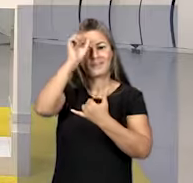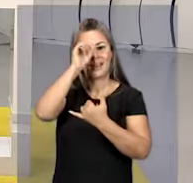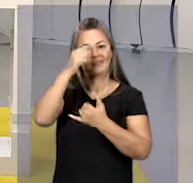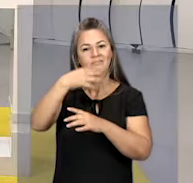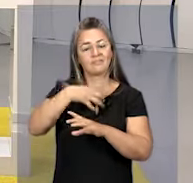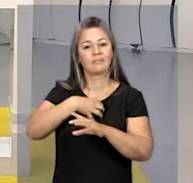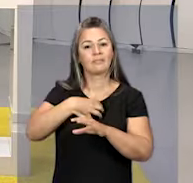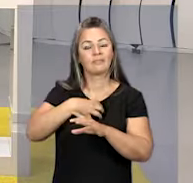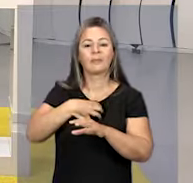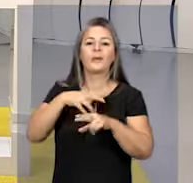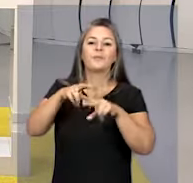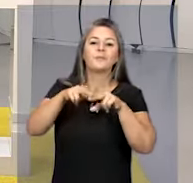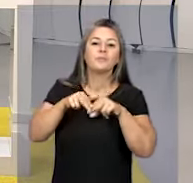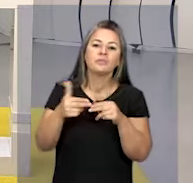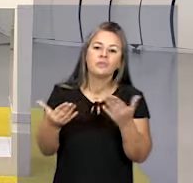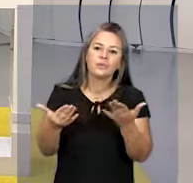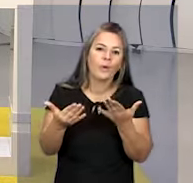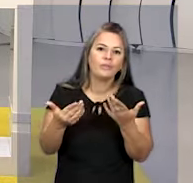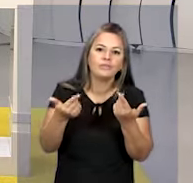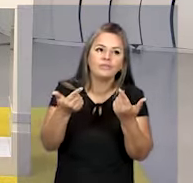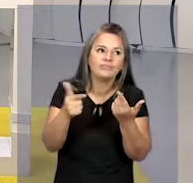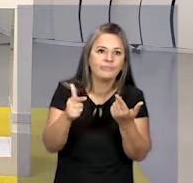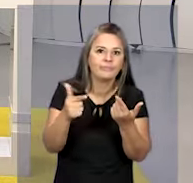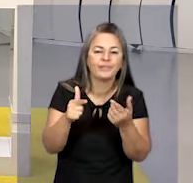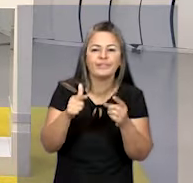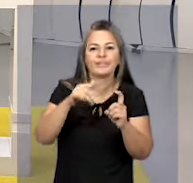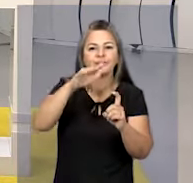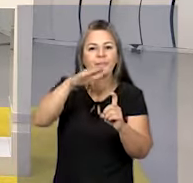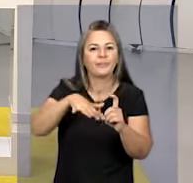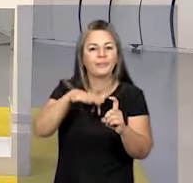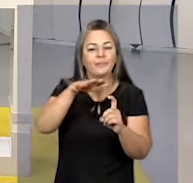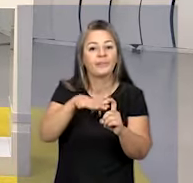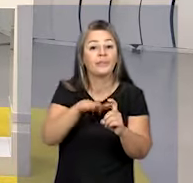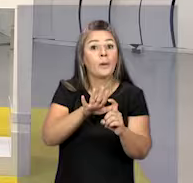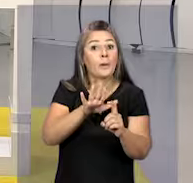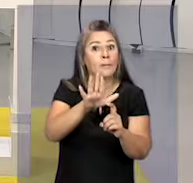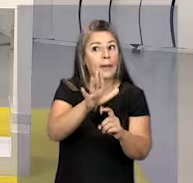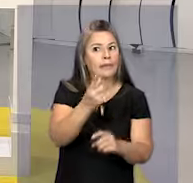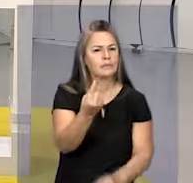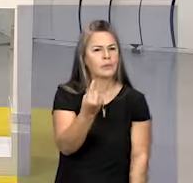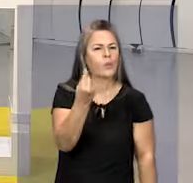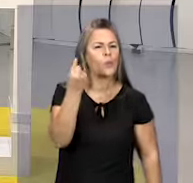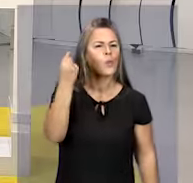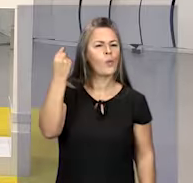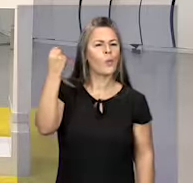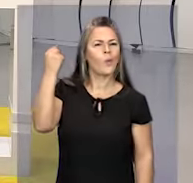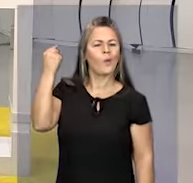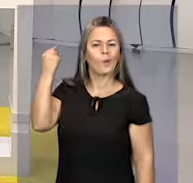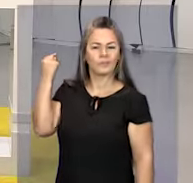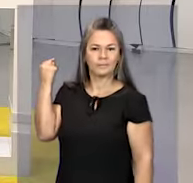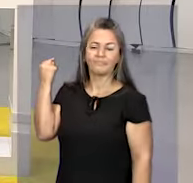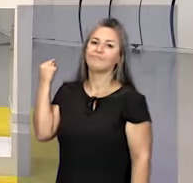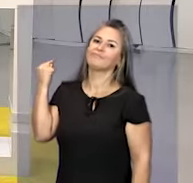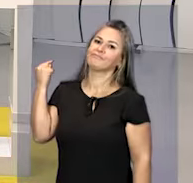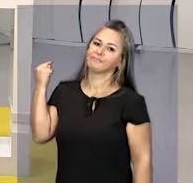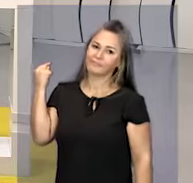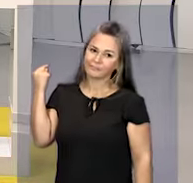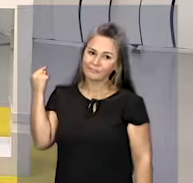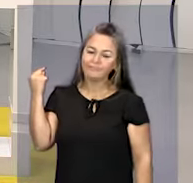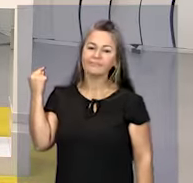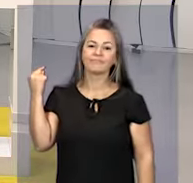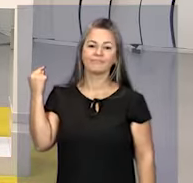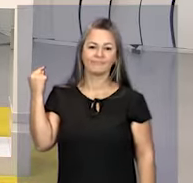mitos para explicar a realidade. Ao passo que, quando as pessoas não tinham esses conhecimentos com